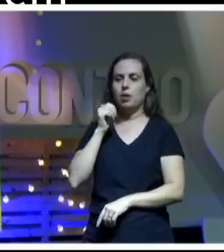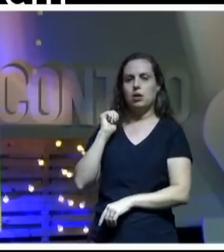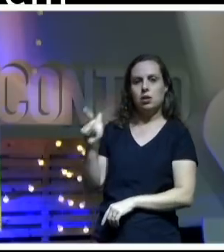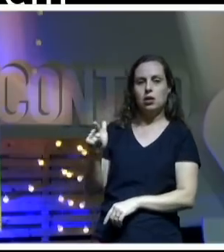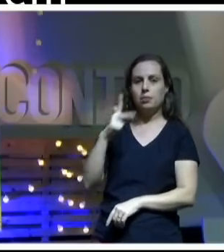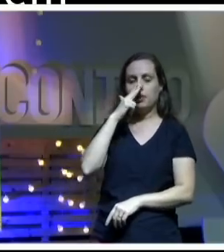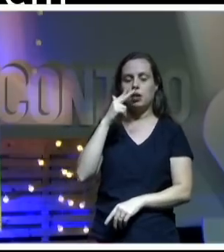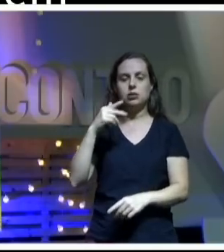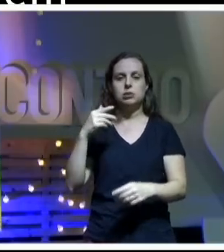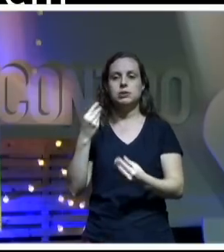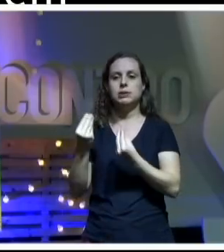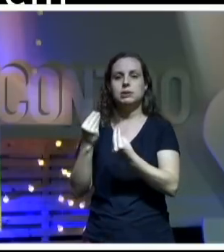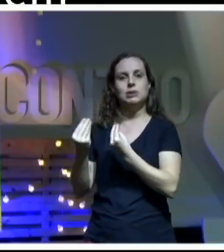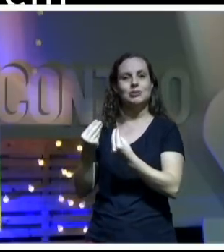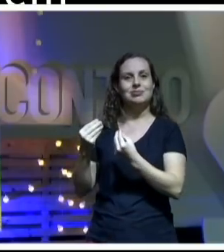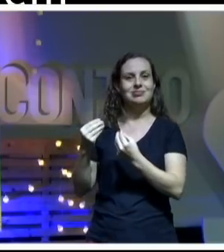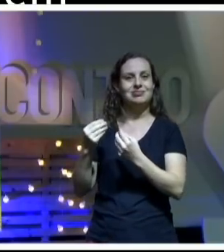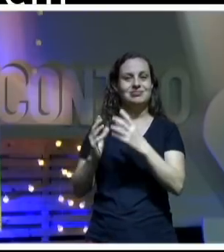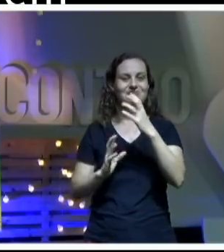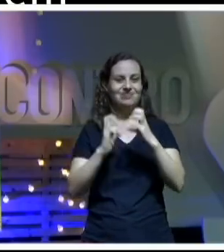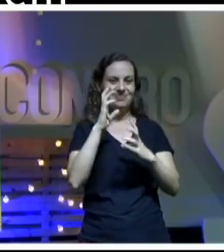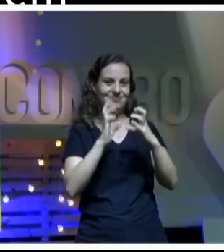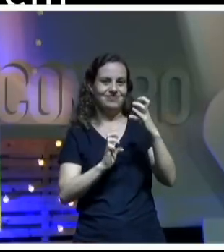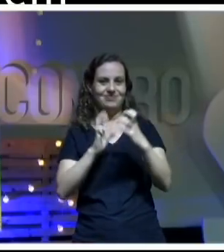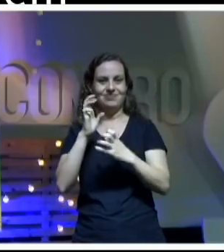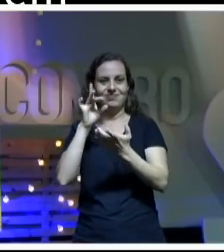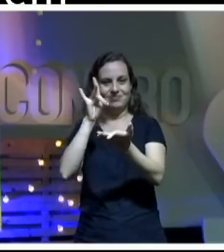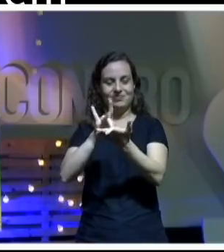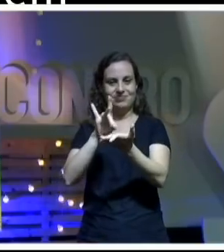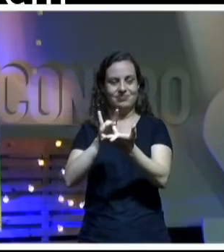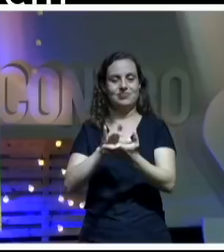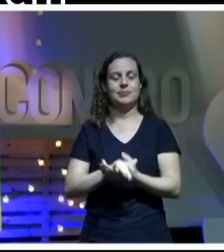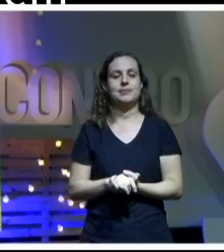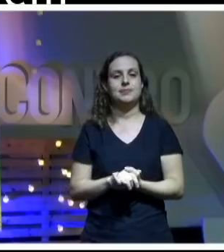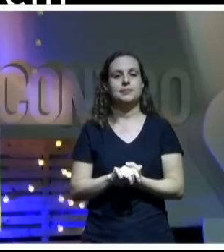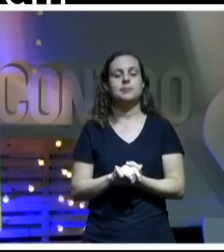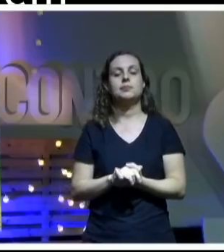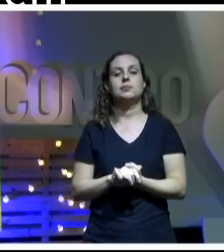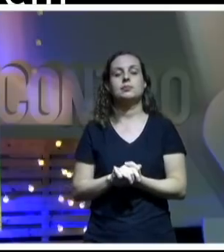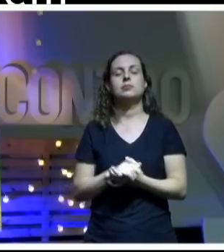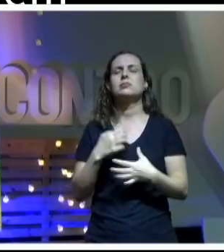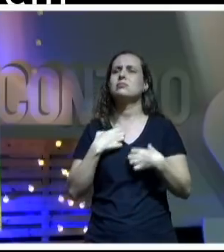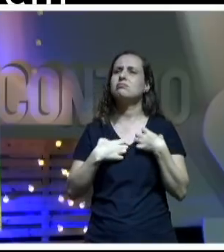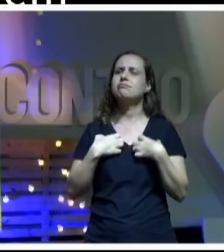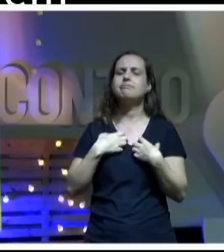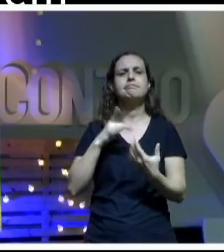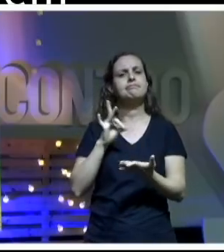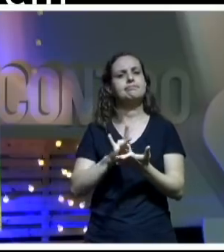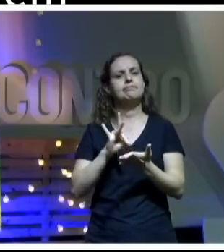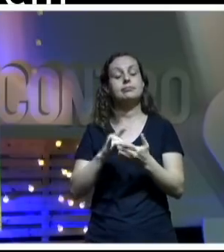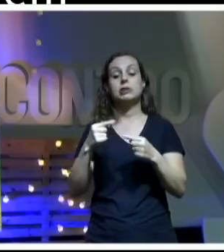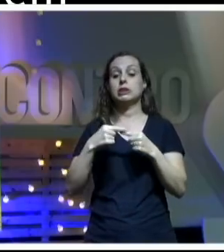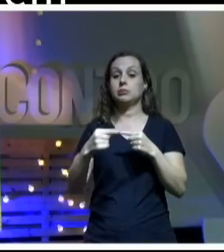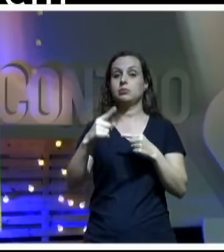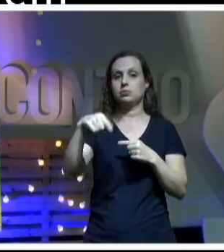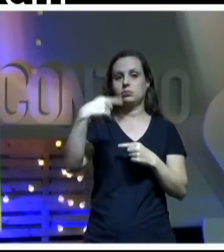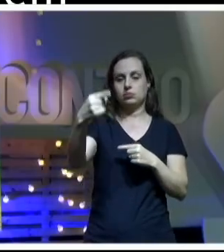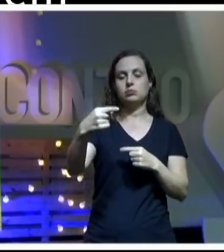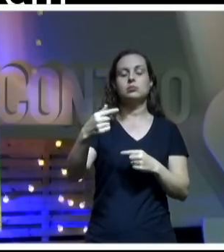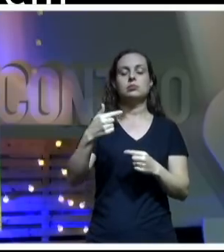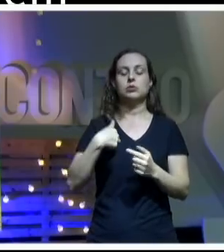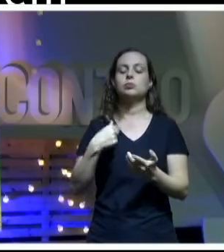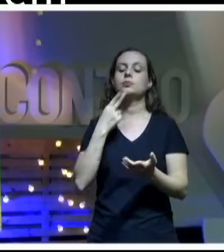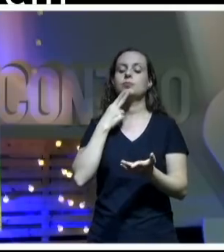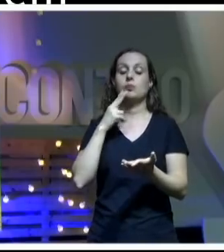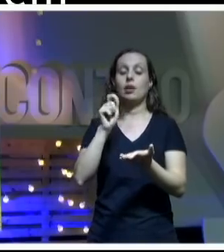que com que eu havia estabelecido como um consenso de nossa companhia aquilo me incomodou na semana seguinte resolvi escrever